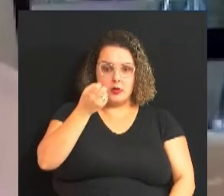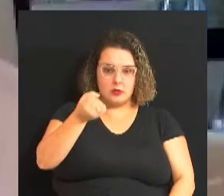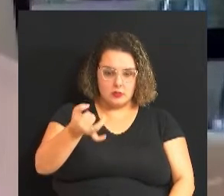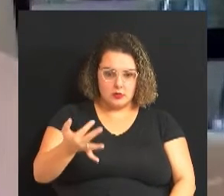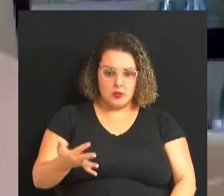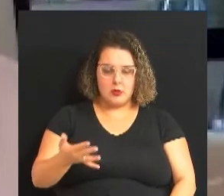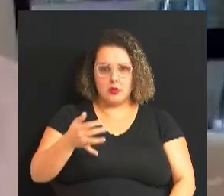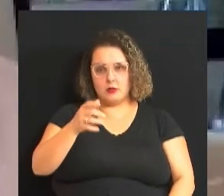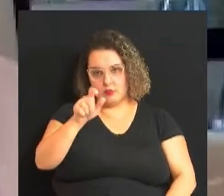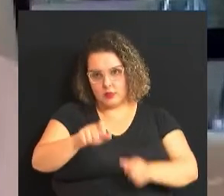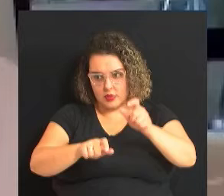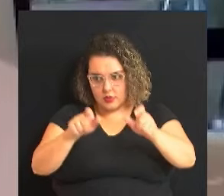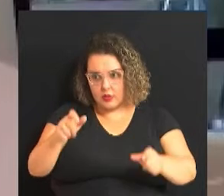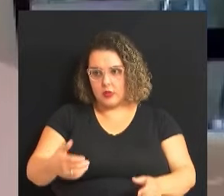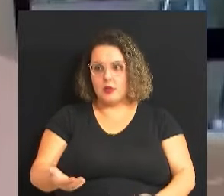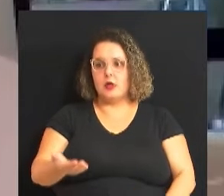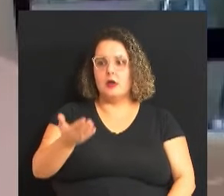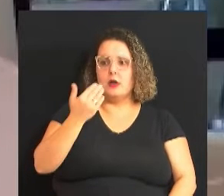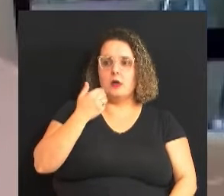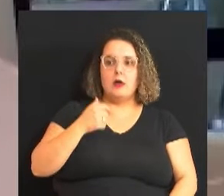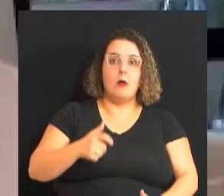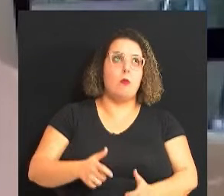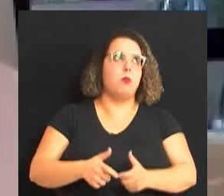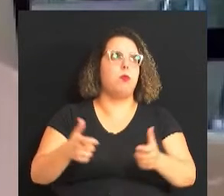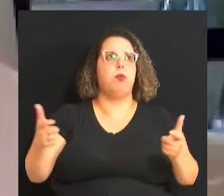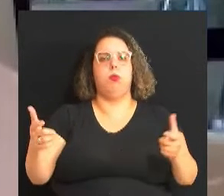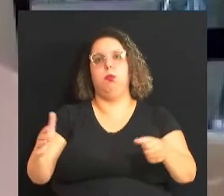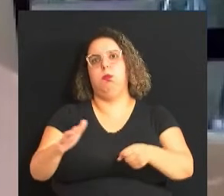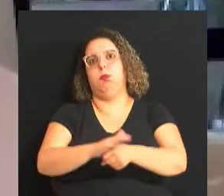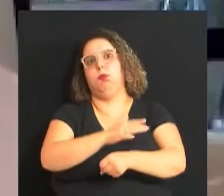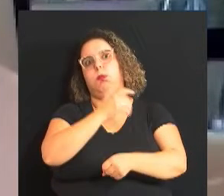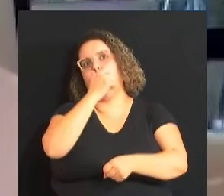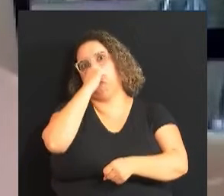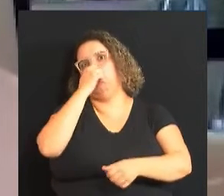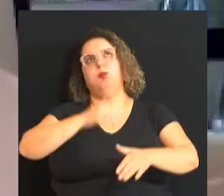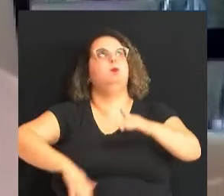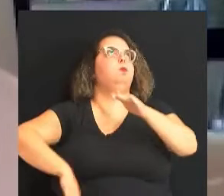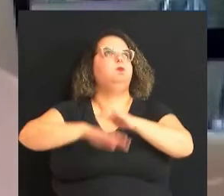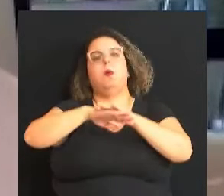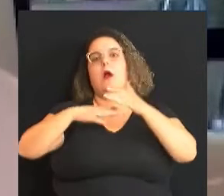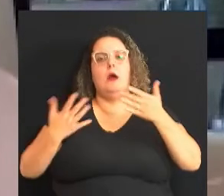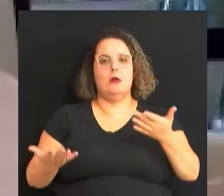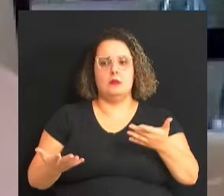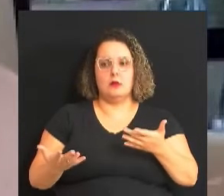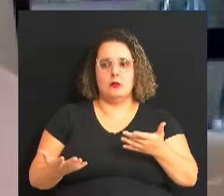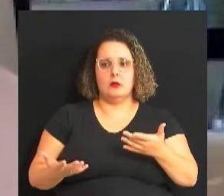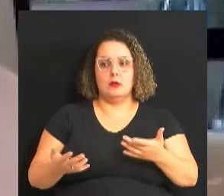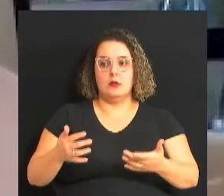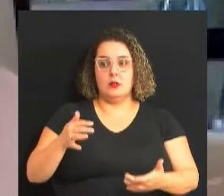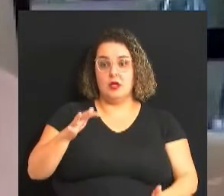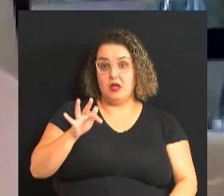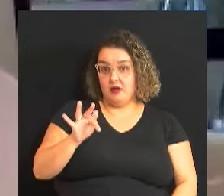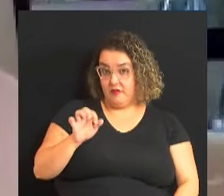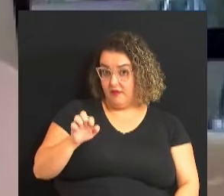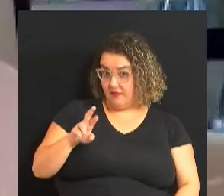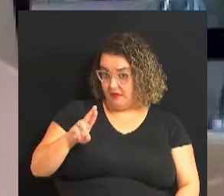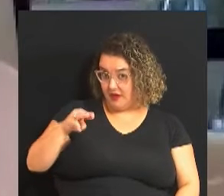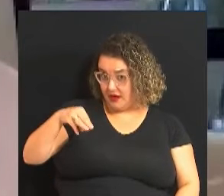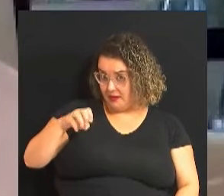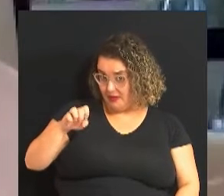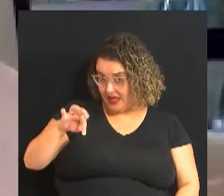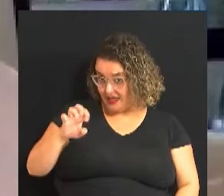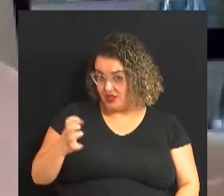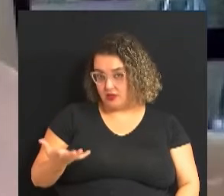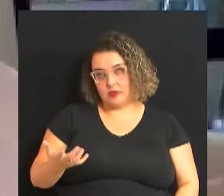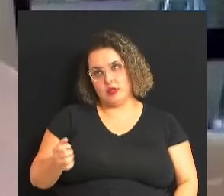pessoa a não comer, não exagerar em coisas, por exemplo, que fermentem muito, que produzam muitos gases. Você